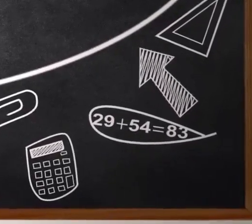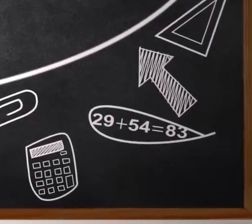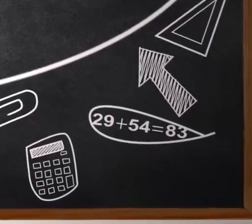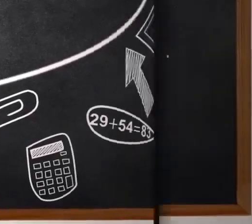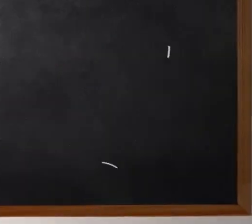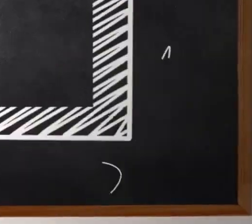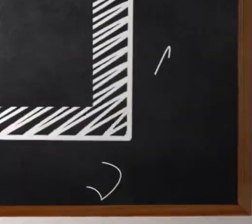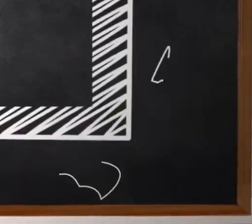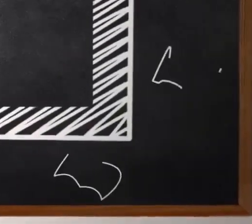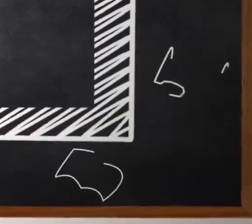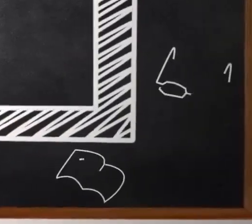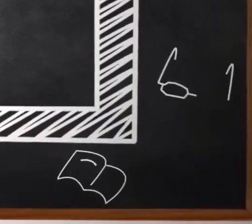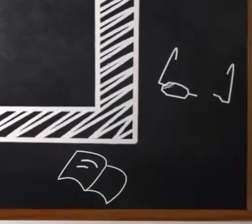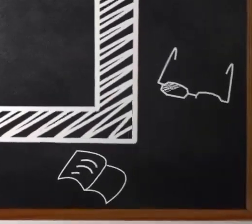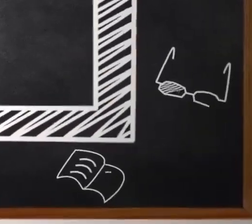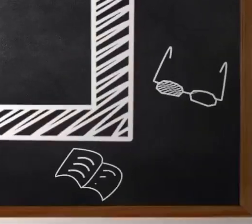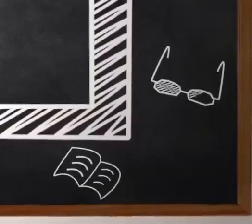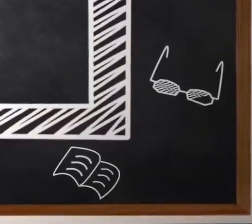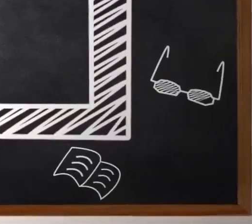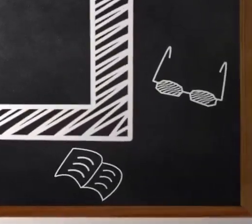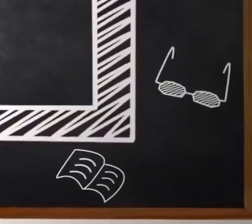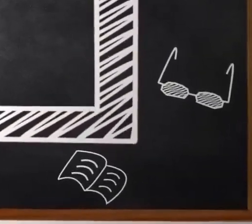E aí